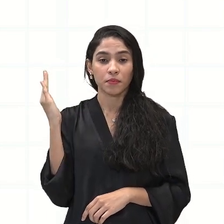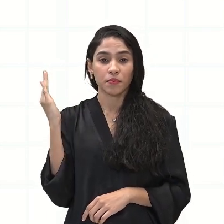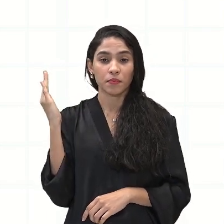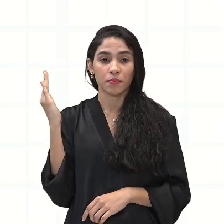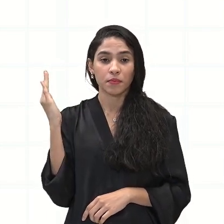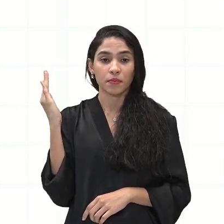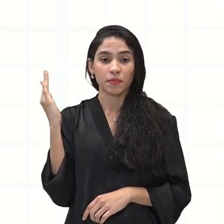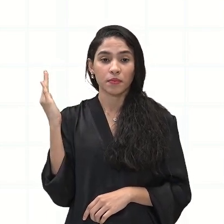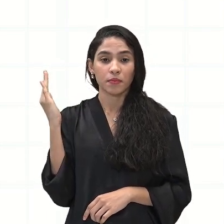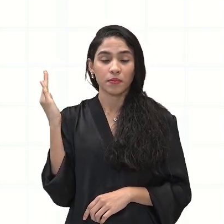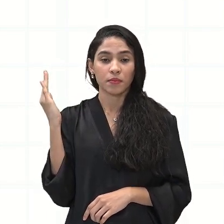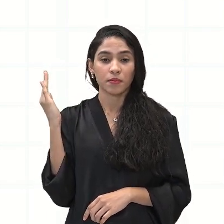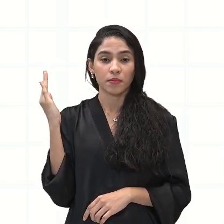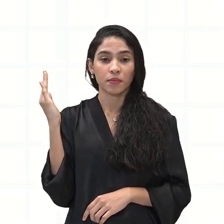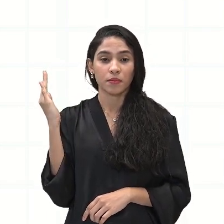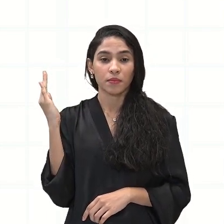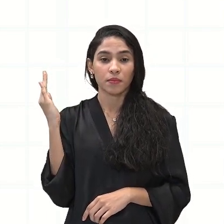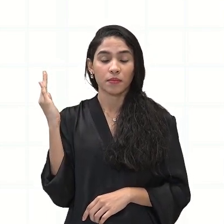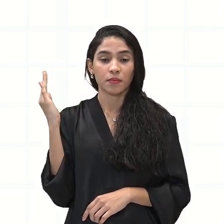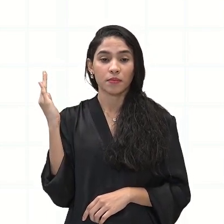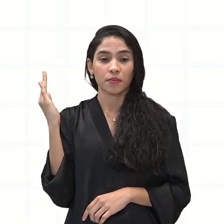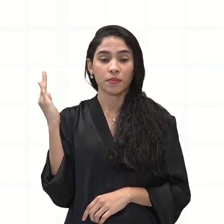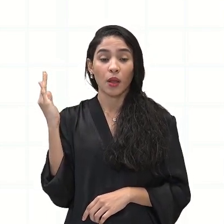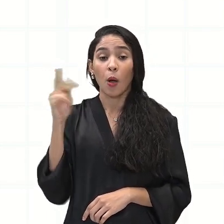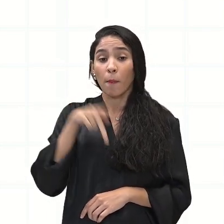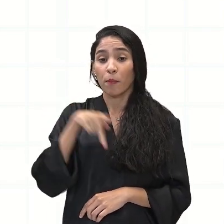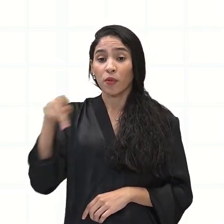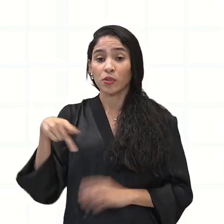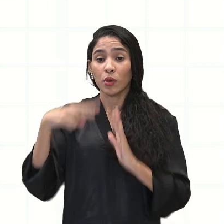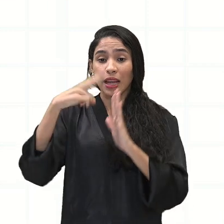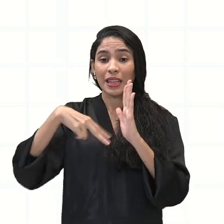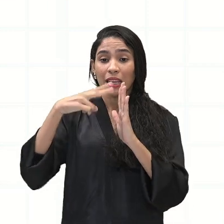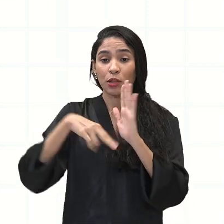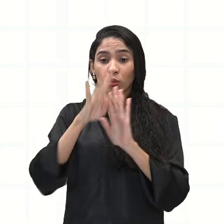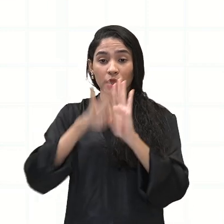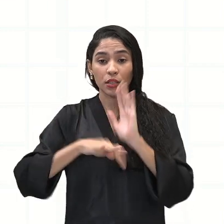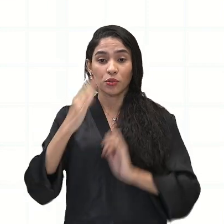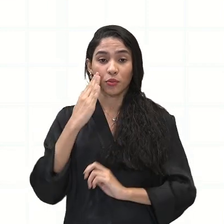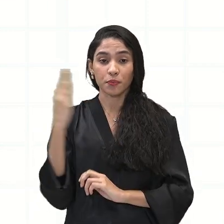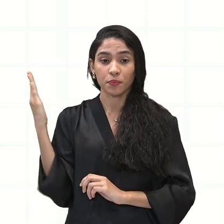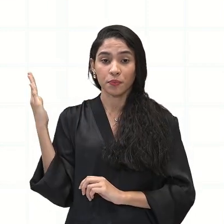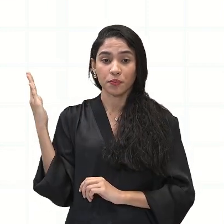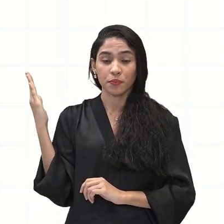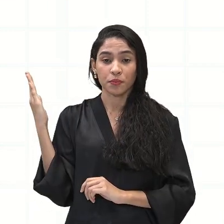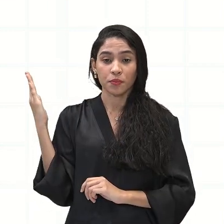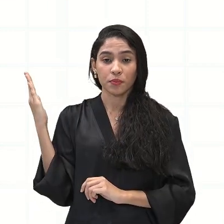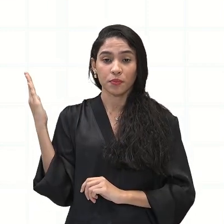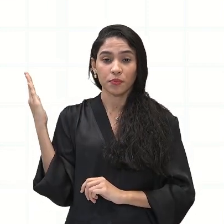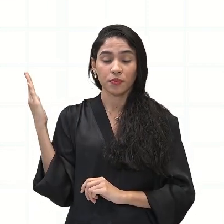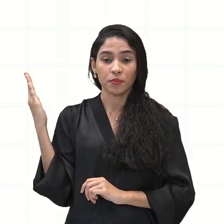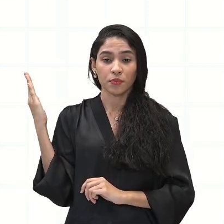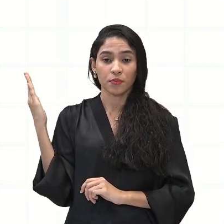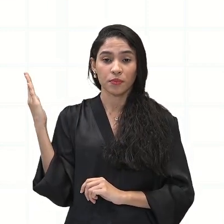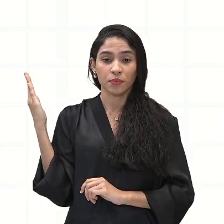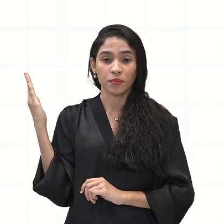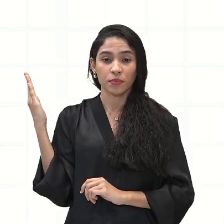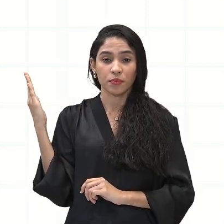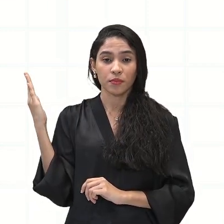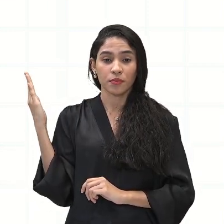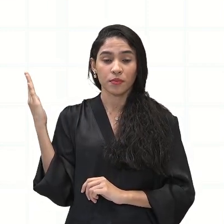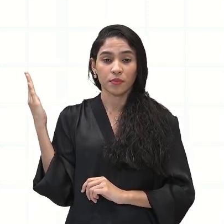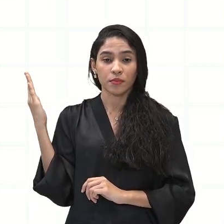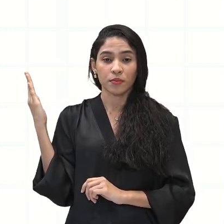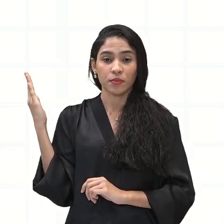de Portugal. Opa! São lágrimas de Portugal. Por ti cruzarmos, quantas